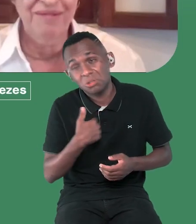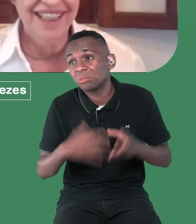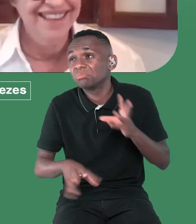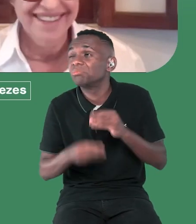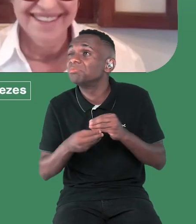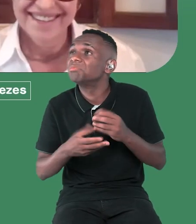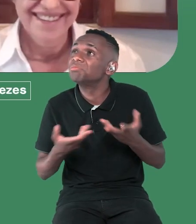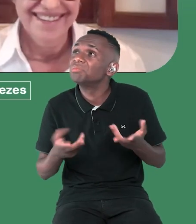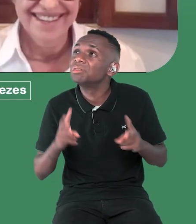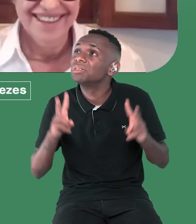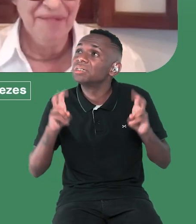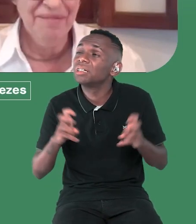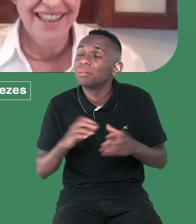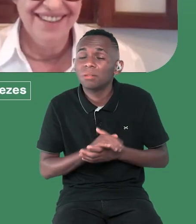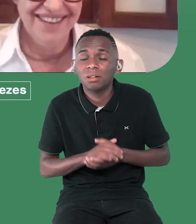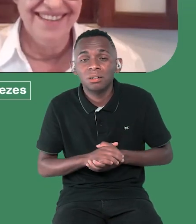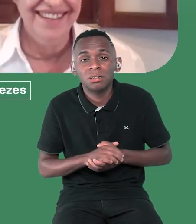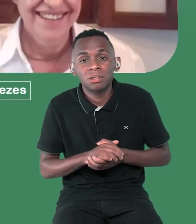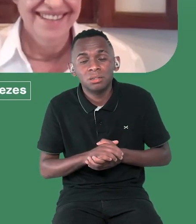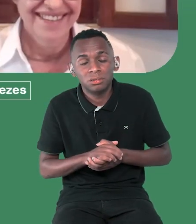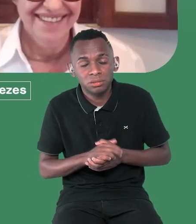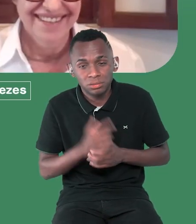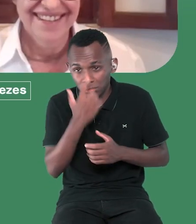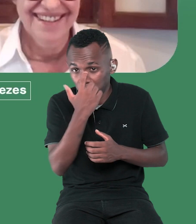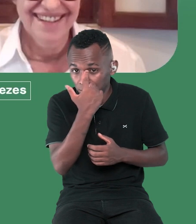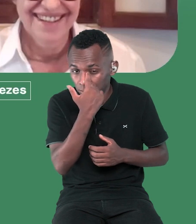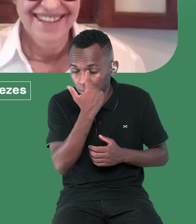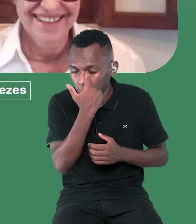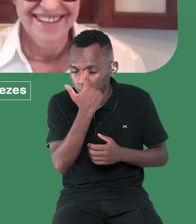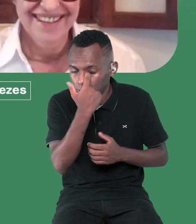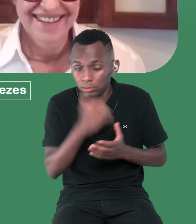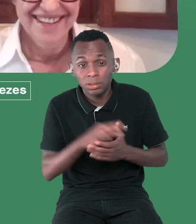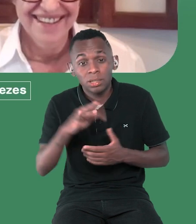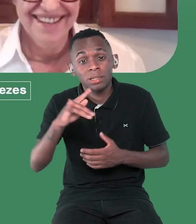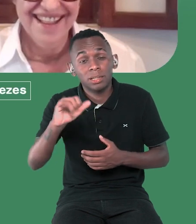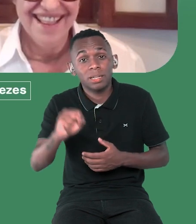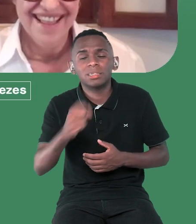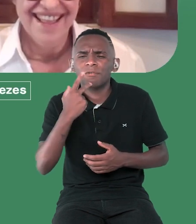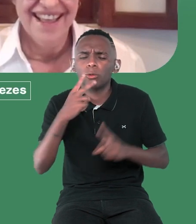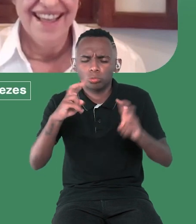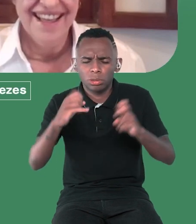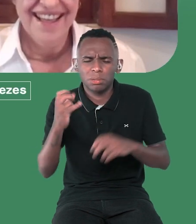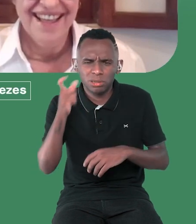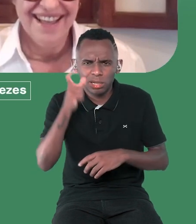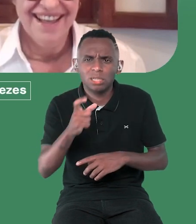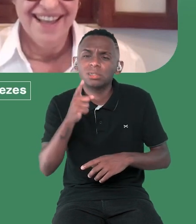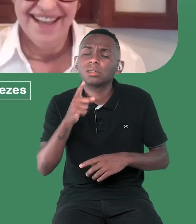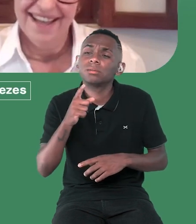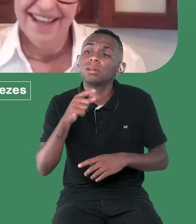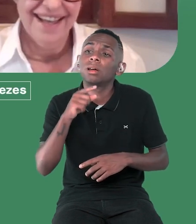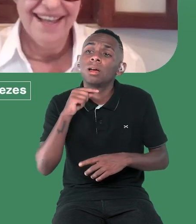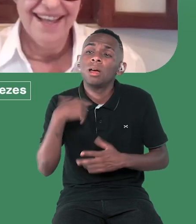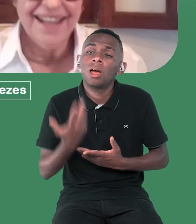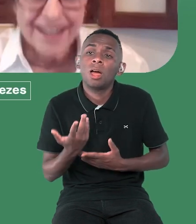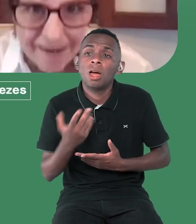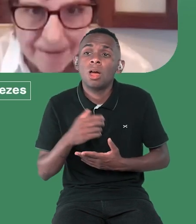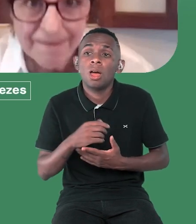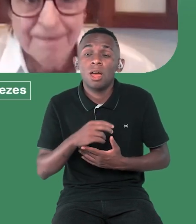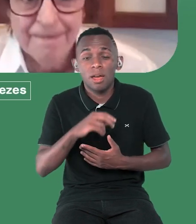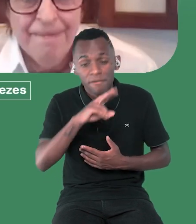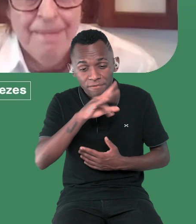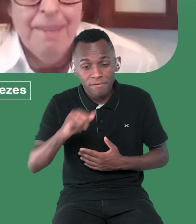dizer sobre isso. A Thaís falou uma coisa interessante quando você diz para ela, esse vai